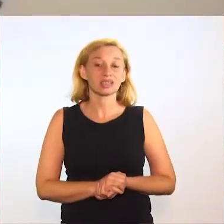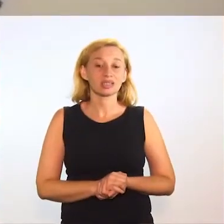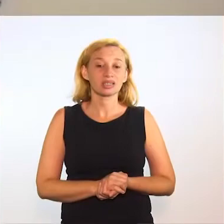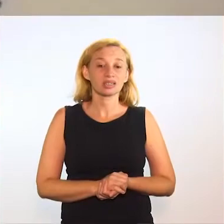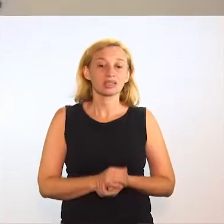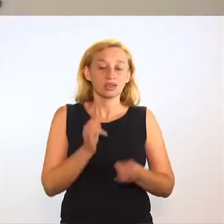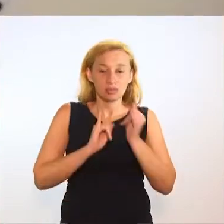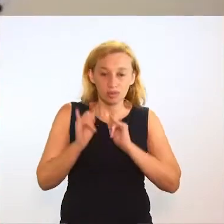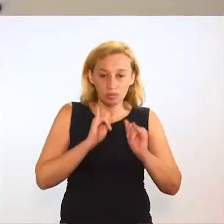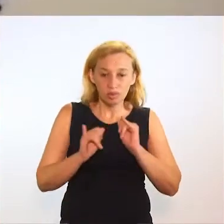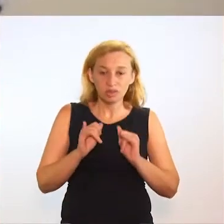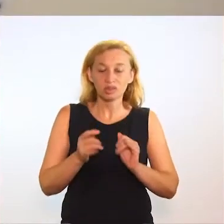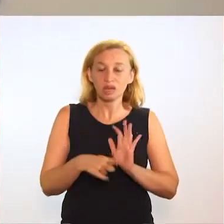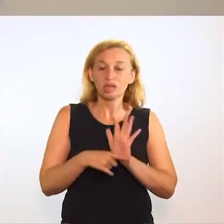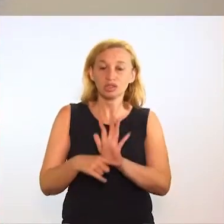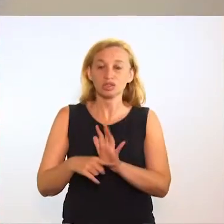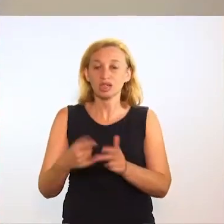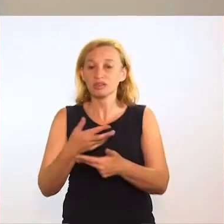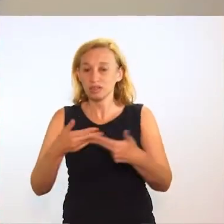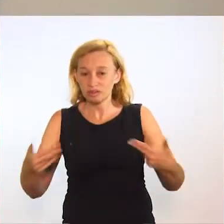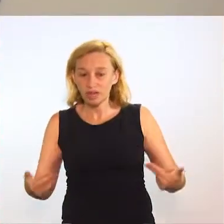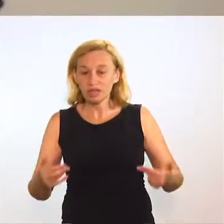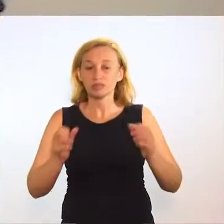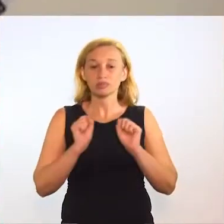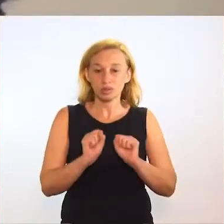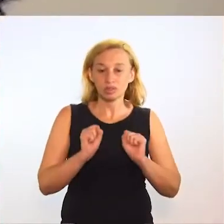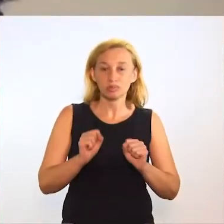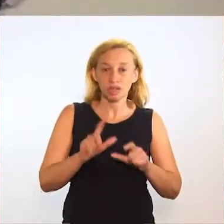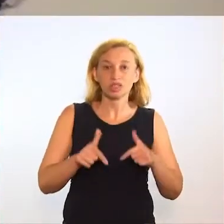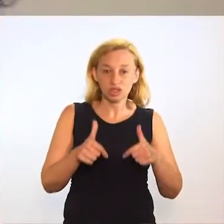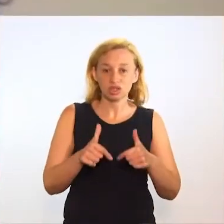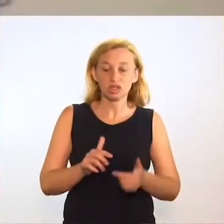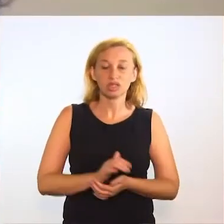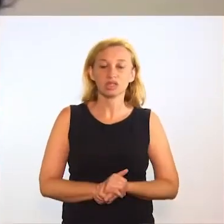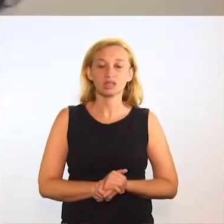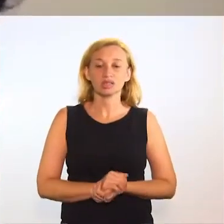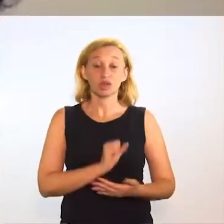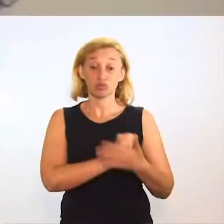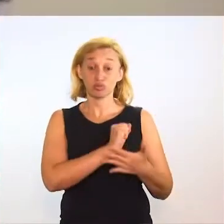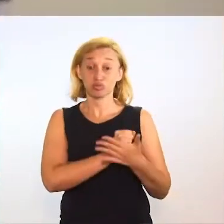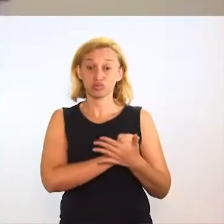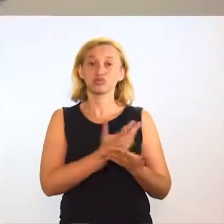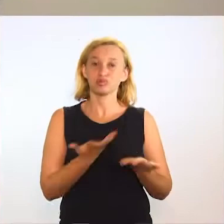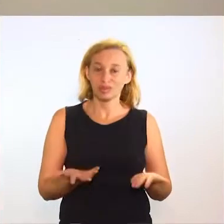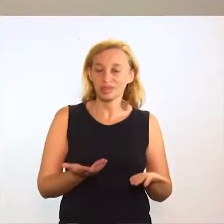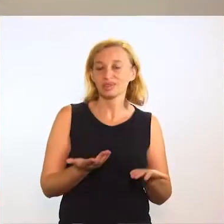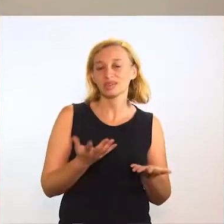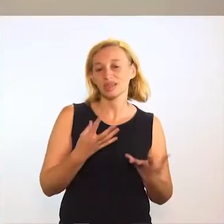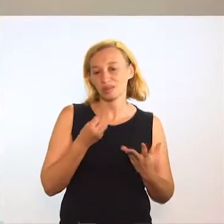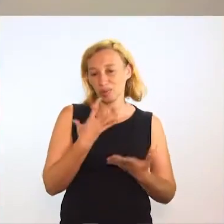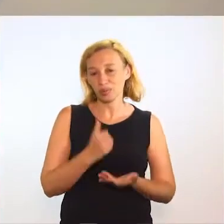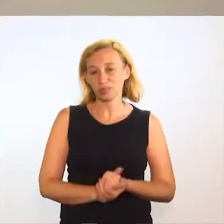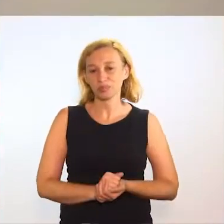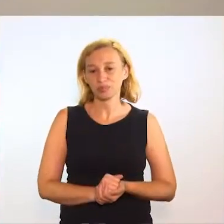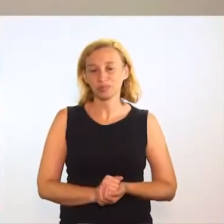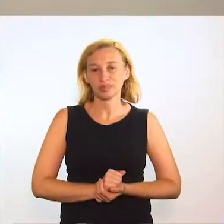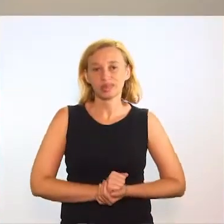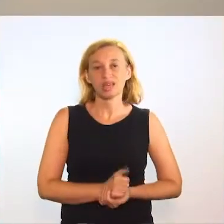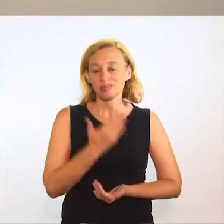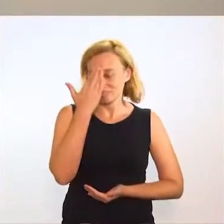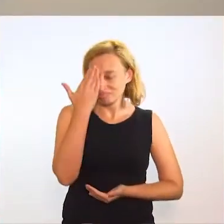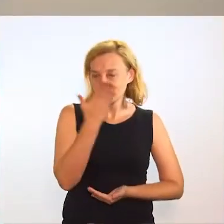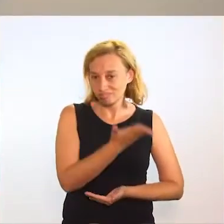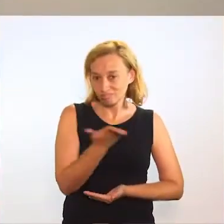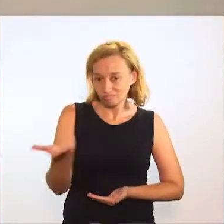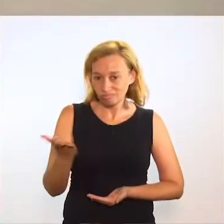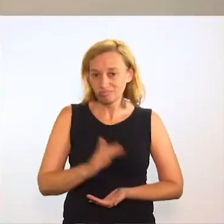mas sempre com aquela sensação de que a gente está contribuindo para muito que a gente pode fazer, né? Então, quando o coração bate mais forte, tudo vale a pena. Então